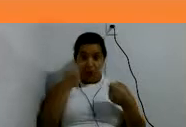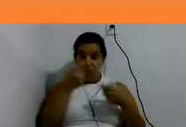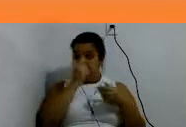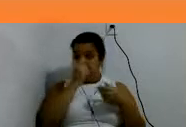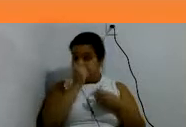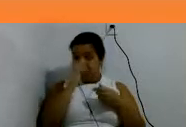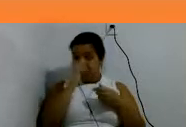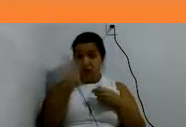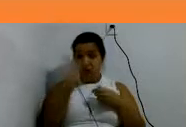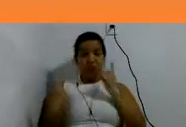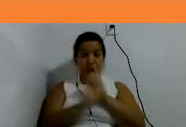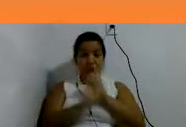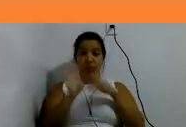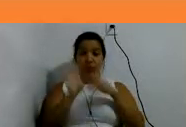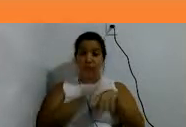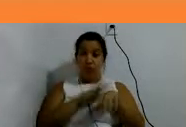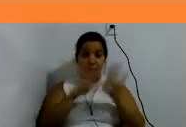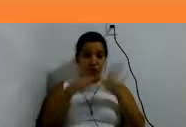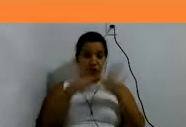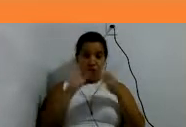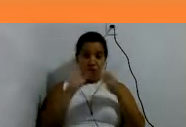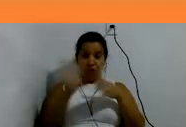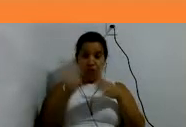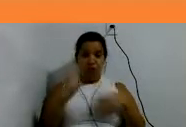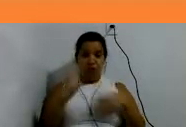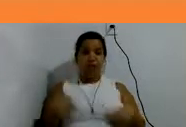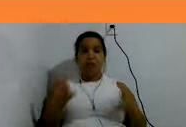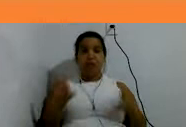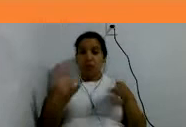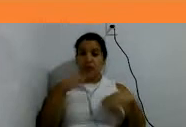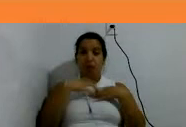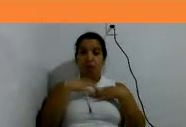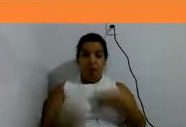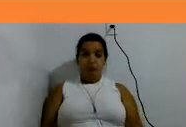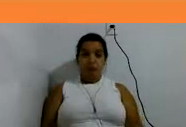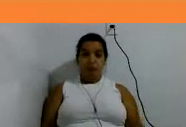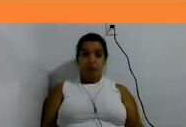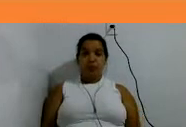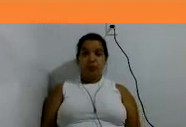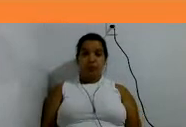critério diagnóstico. Fechou o diagnóstico do paciente, leishmaniose visceral.